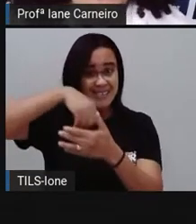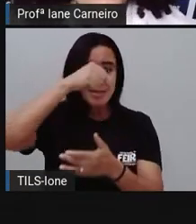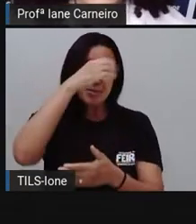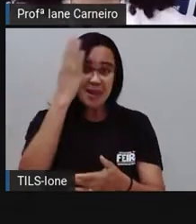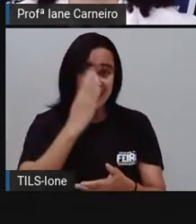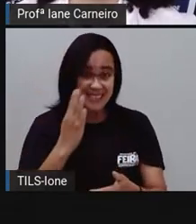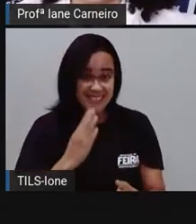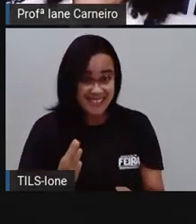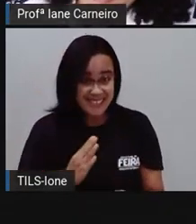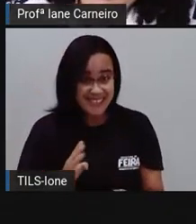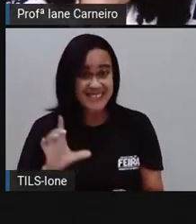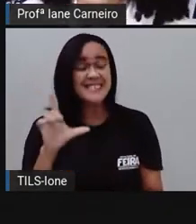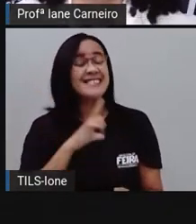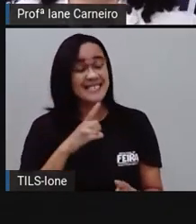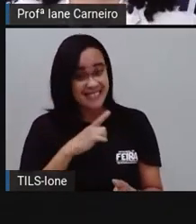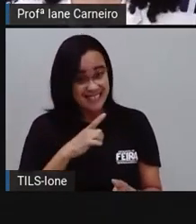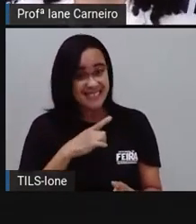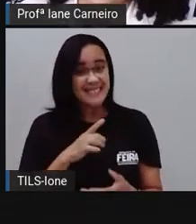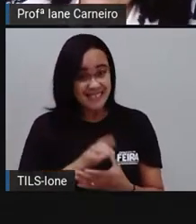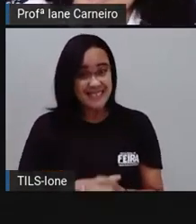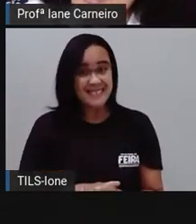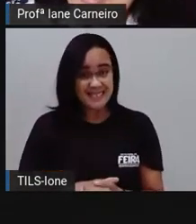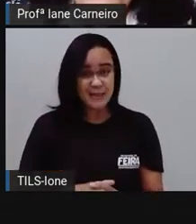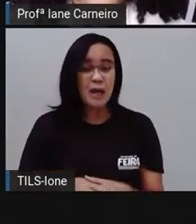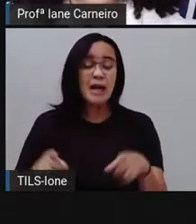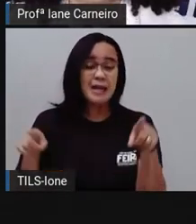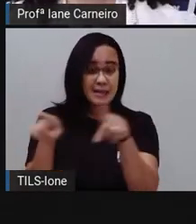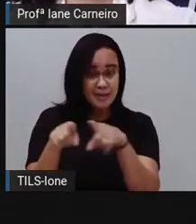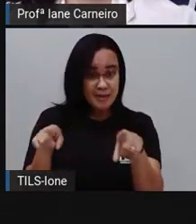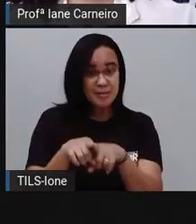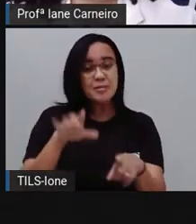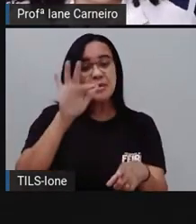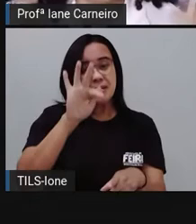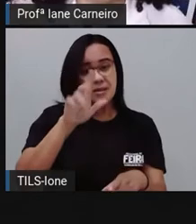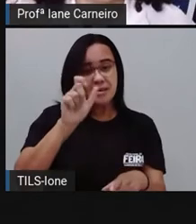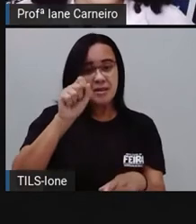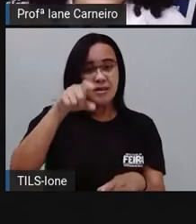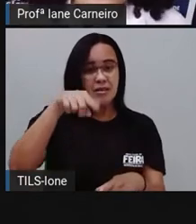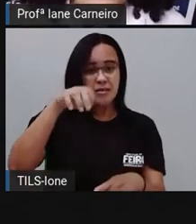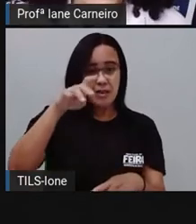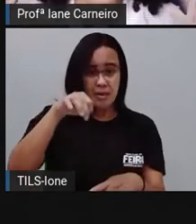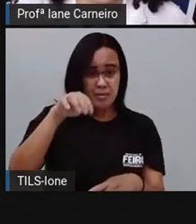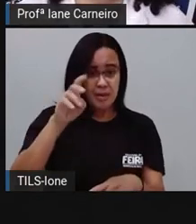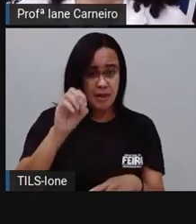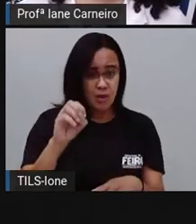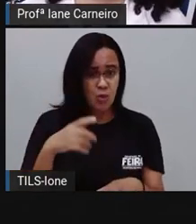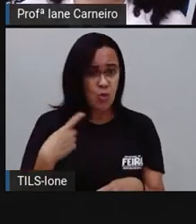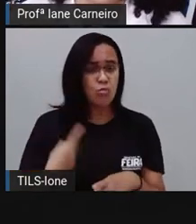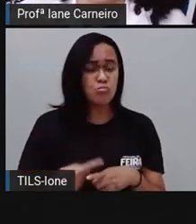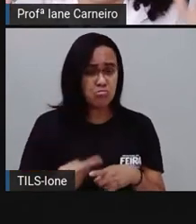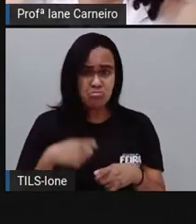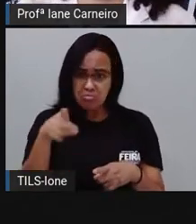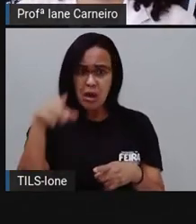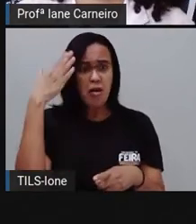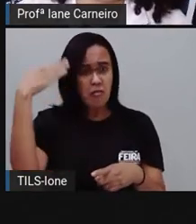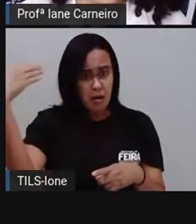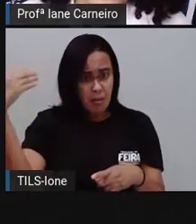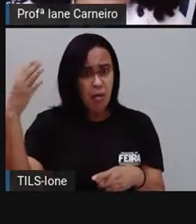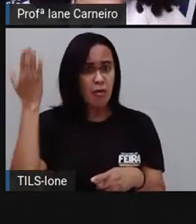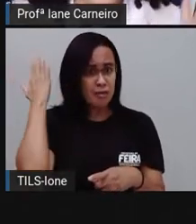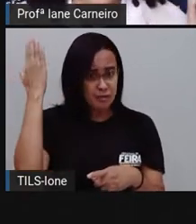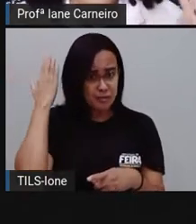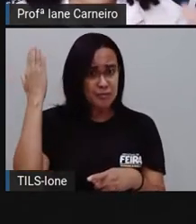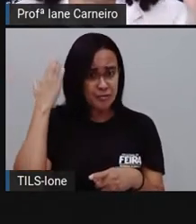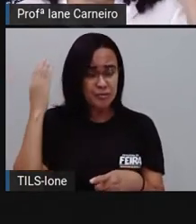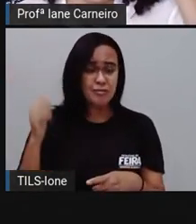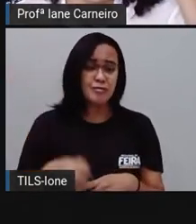Sabiam disso? Pois é. Jogou no Flamengo também, né? Para vocês verem como são, foram, né, famosos na época em que eles